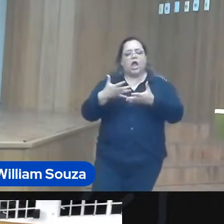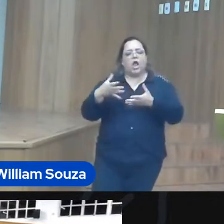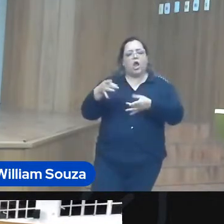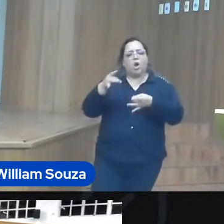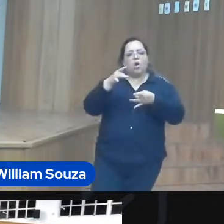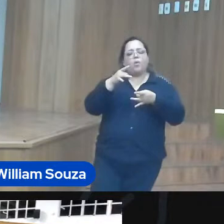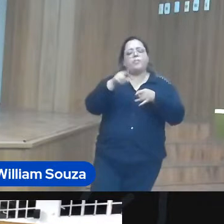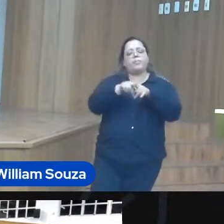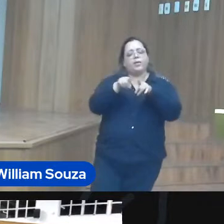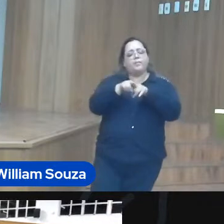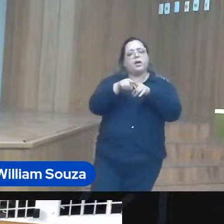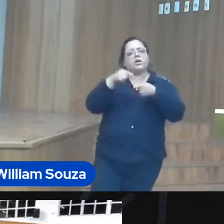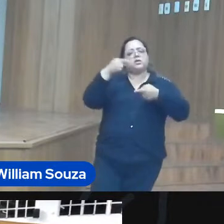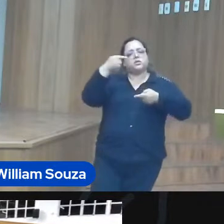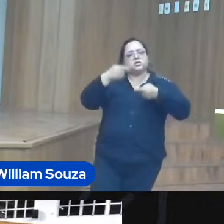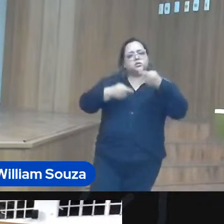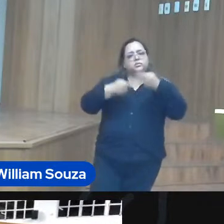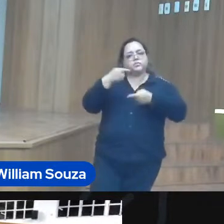que